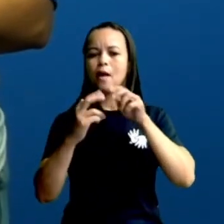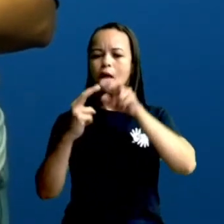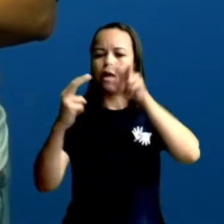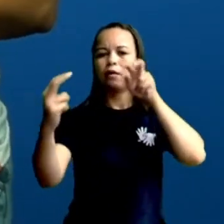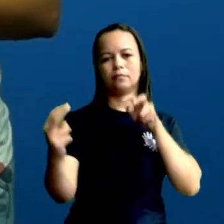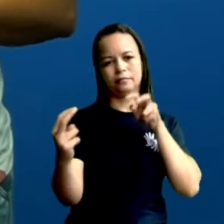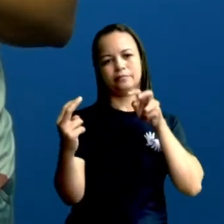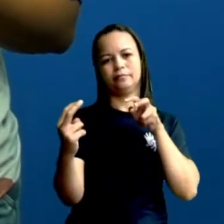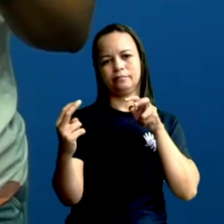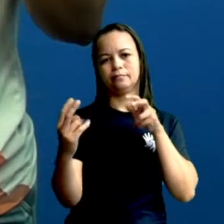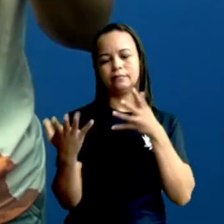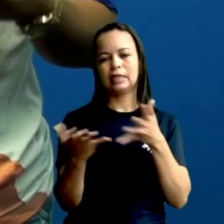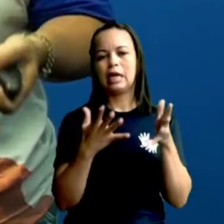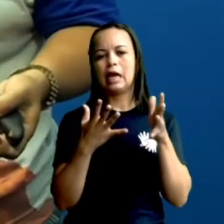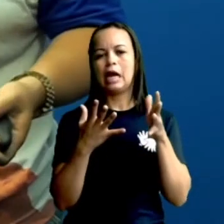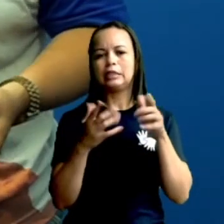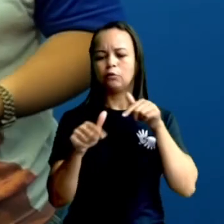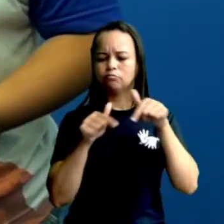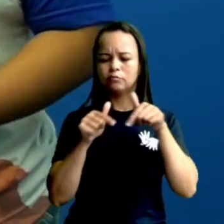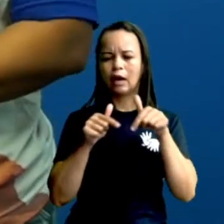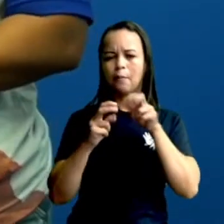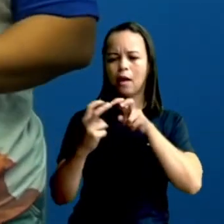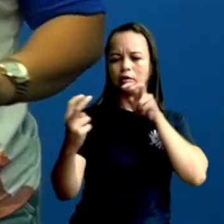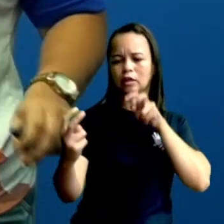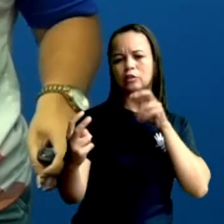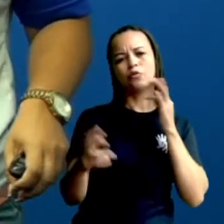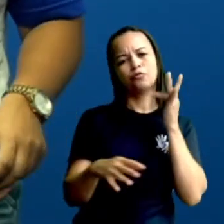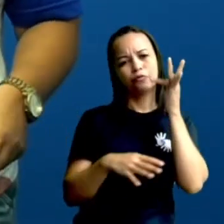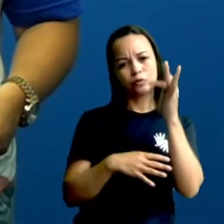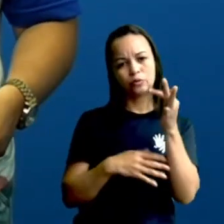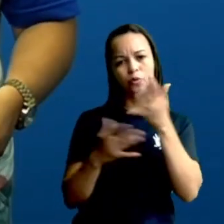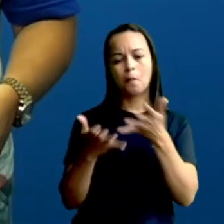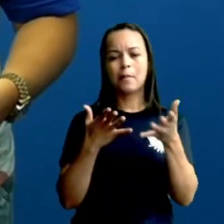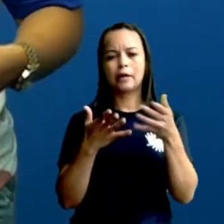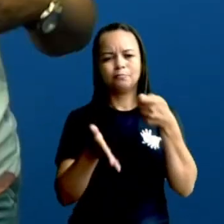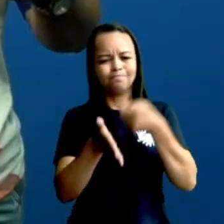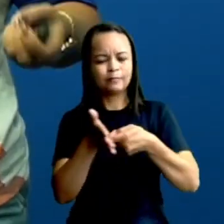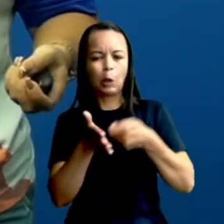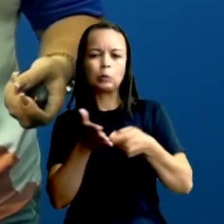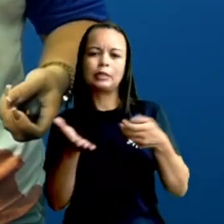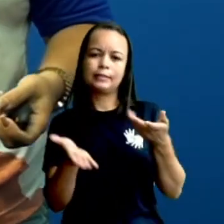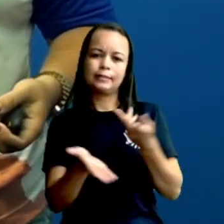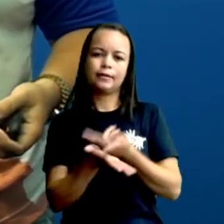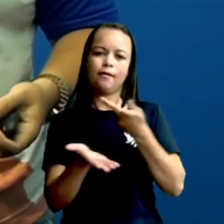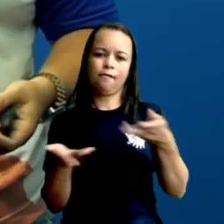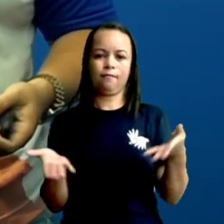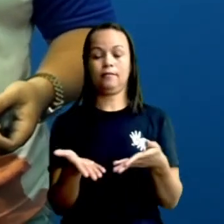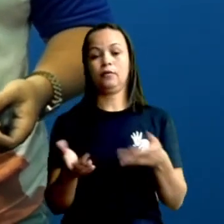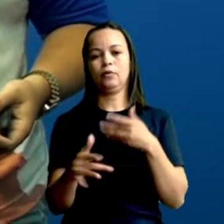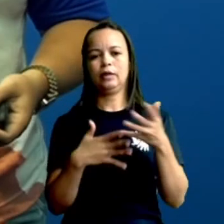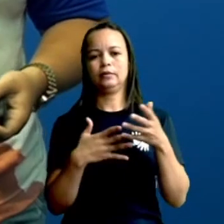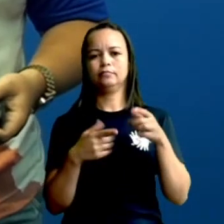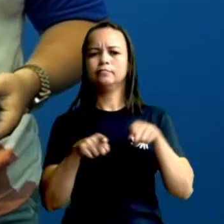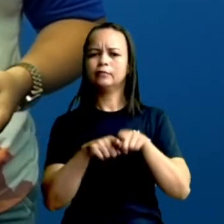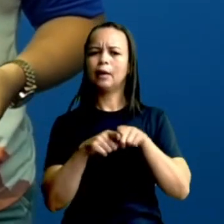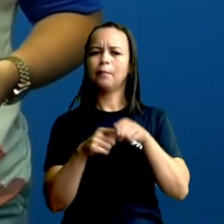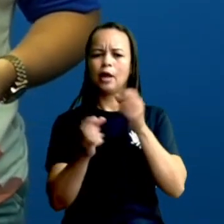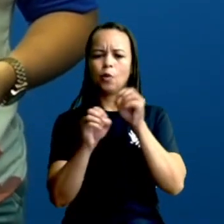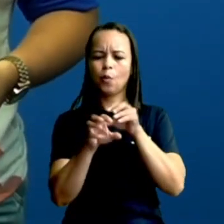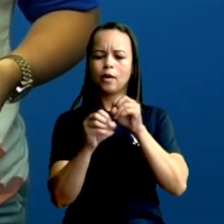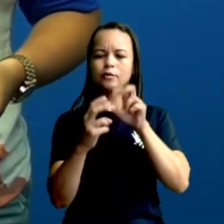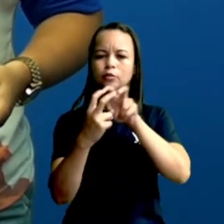ir à empresa. Isso era uma coisa que ia acontecer futuramente, mas que teve que acontecer na marra. A mesma coisa foi o ensino à distância,